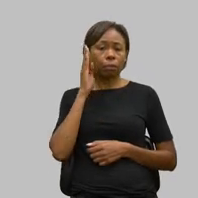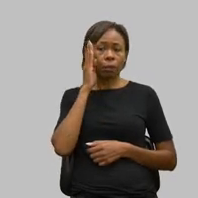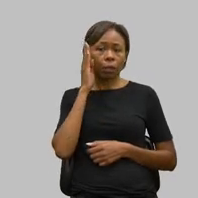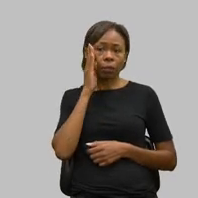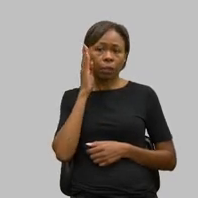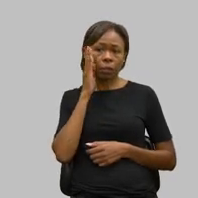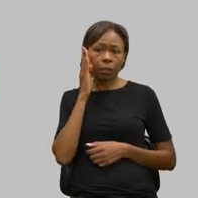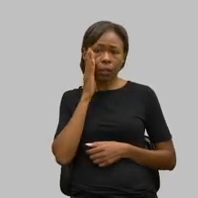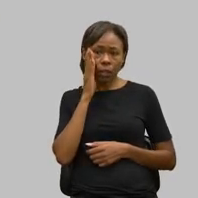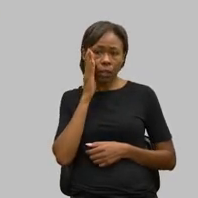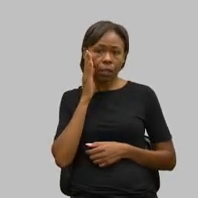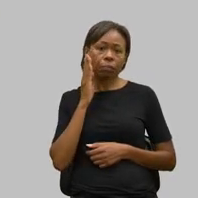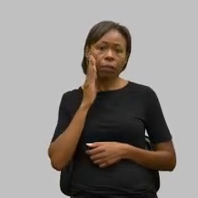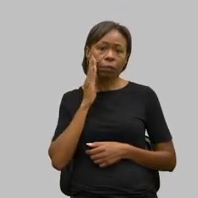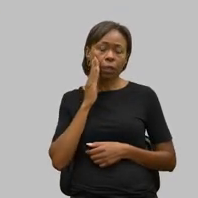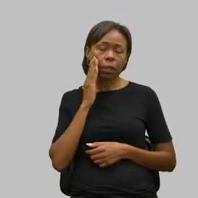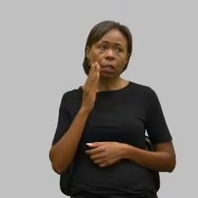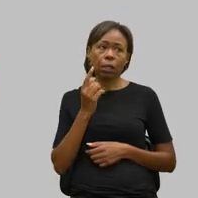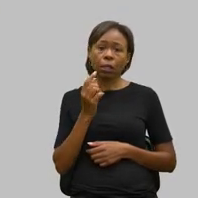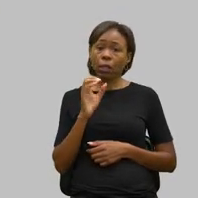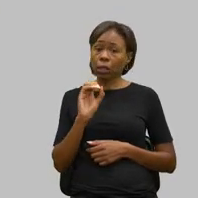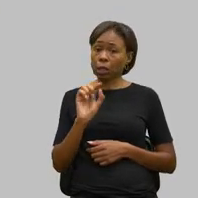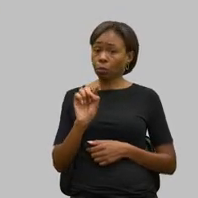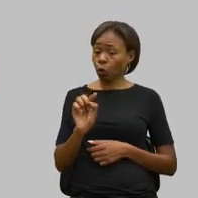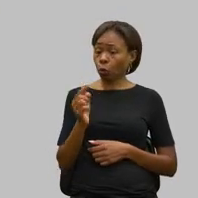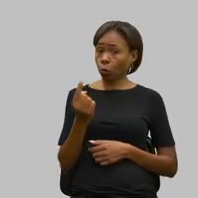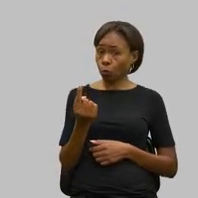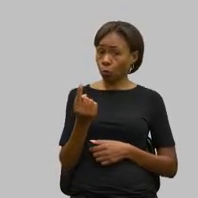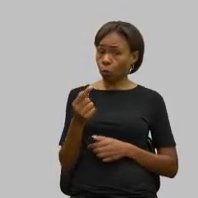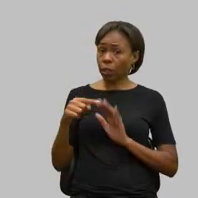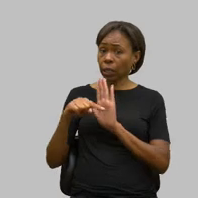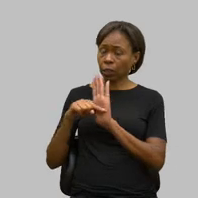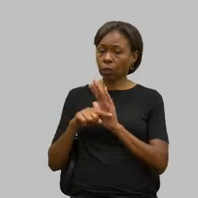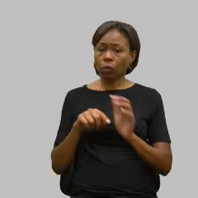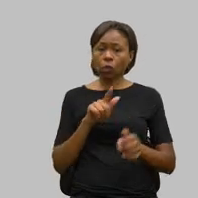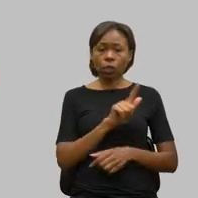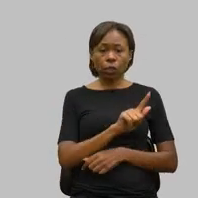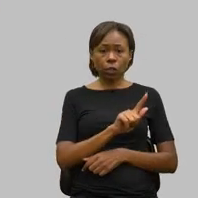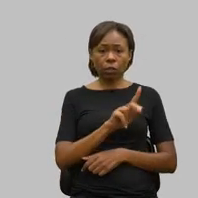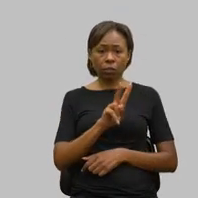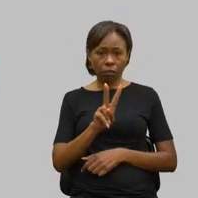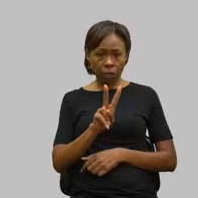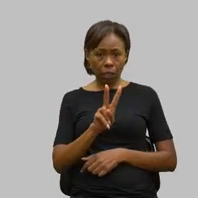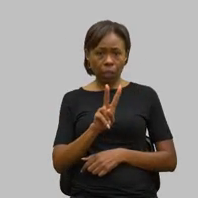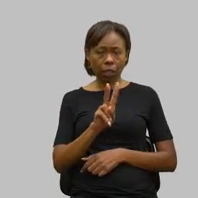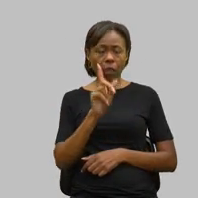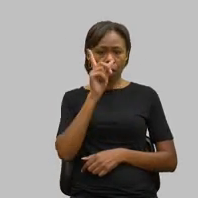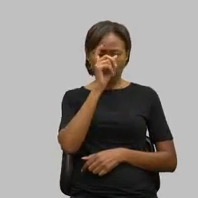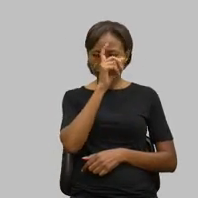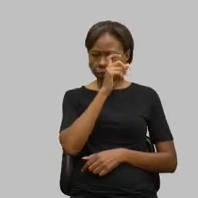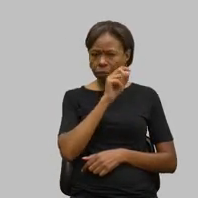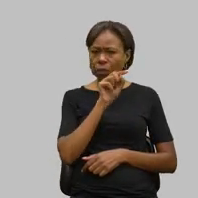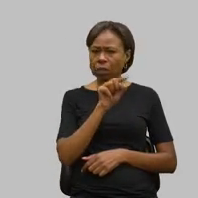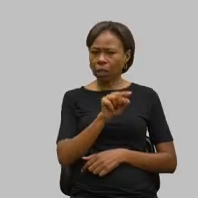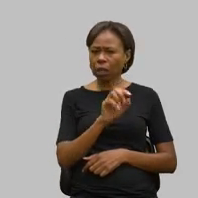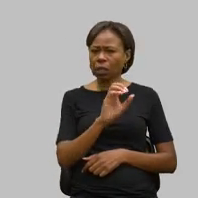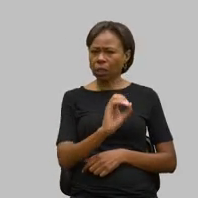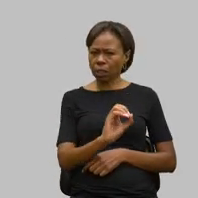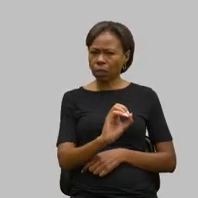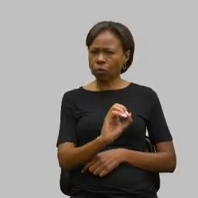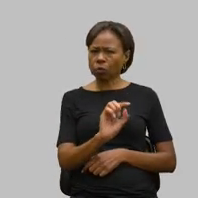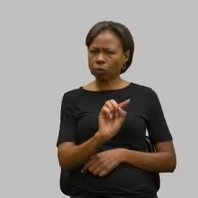negativo. Valadares, o que eu acho muito difícil pelo trabalho lá do Enes Cândido, estaria com 0